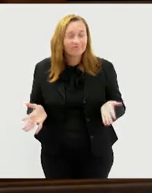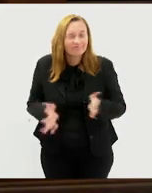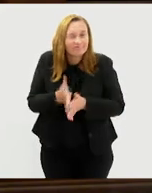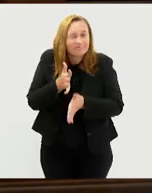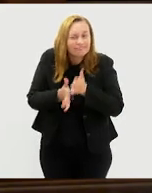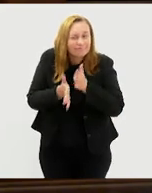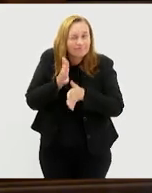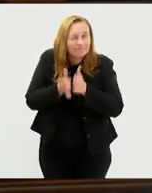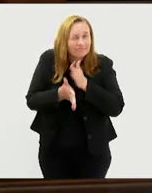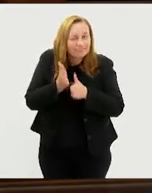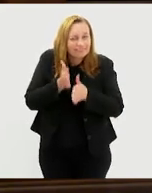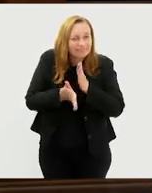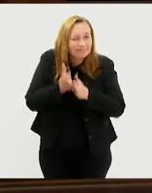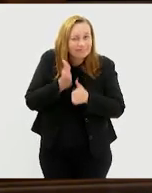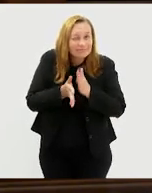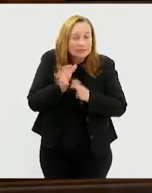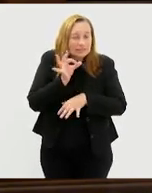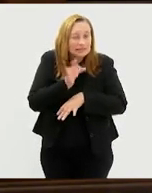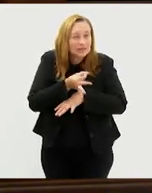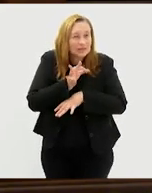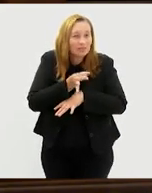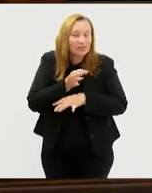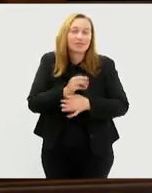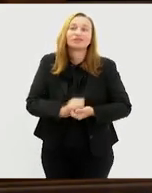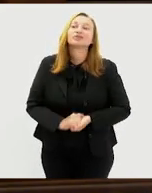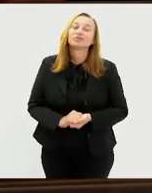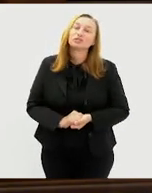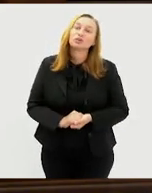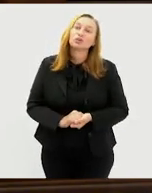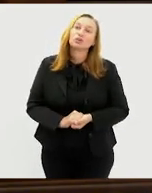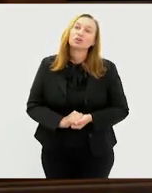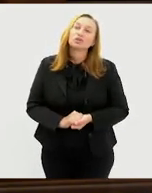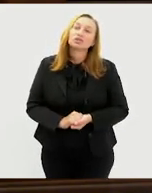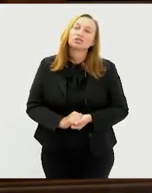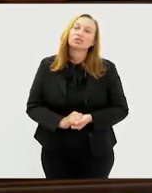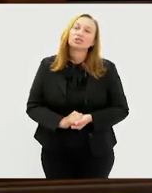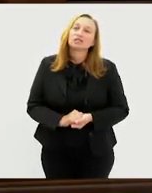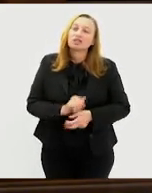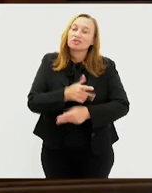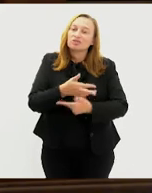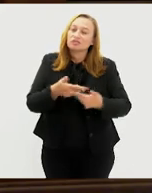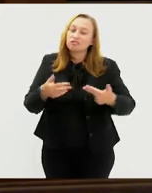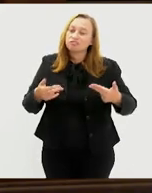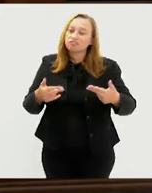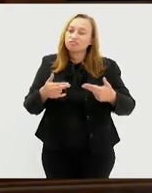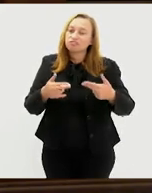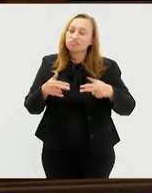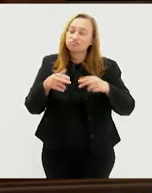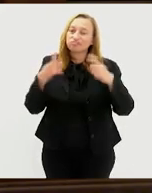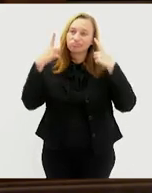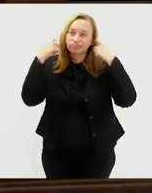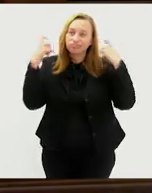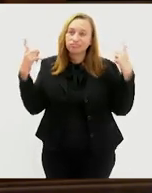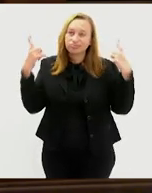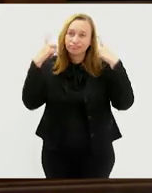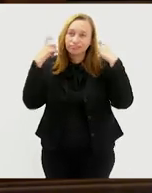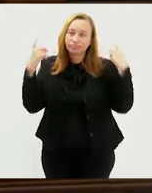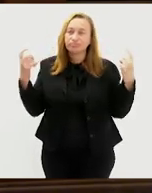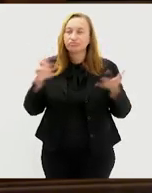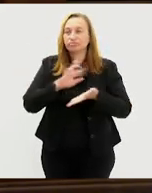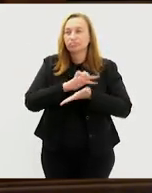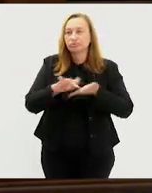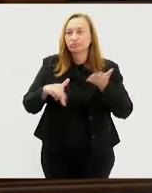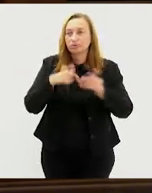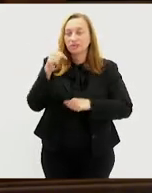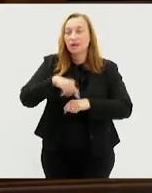confusa exatamente esses múltiplos ruídos que nós temos aqui mas